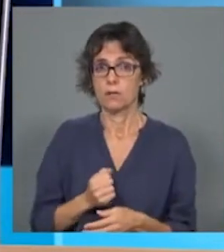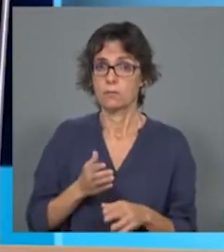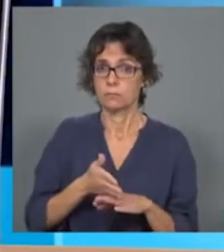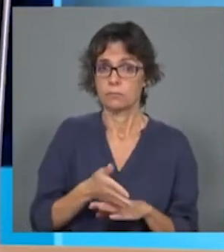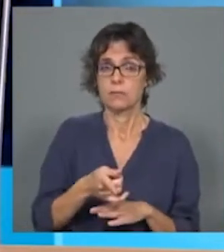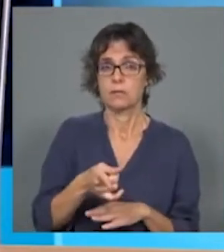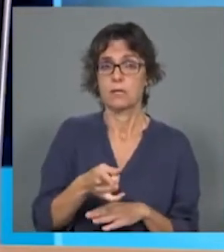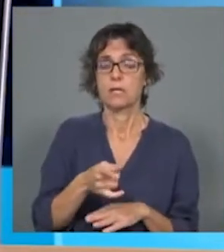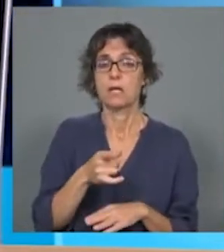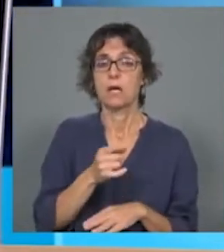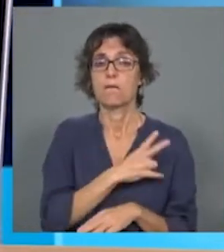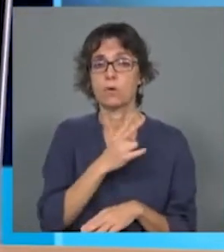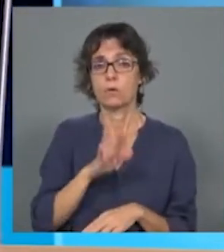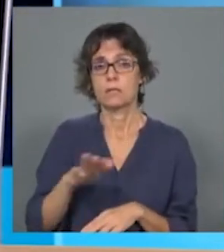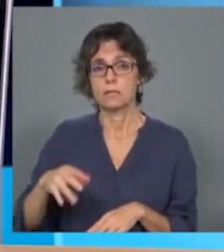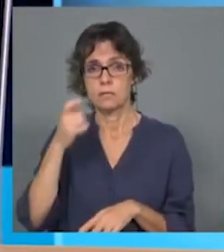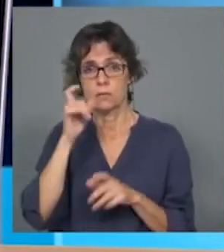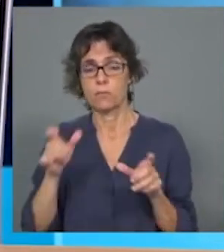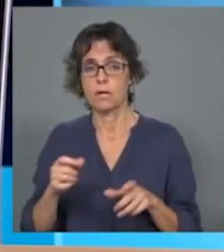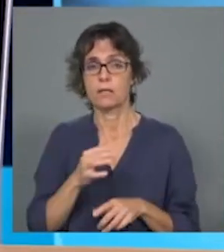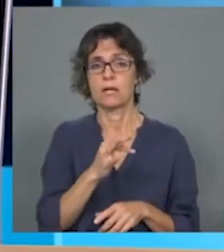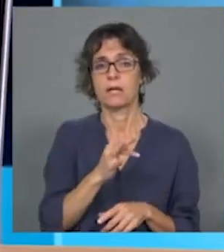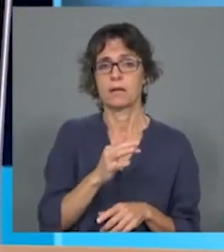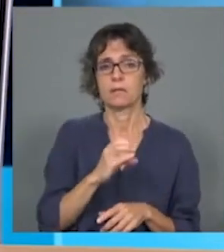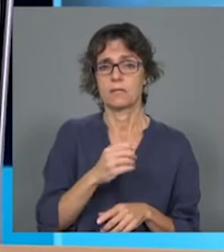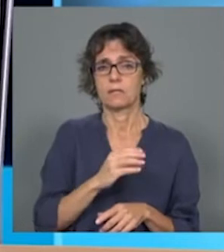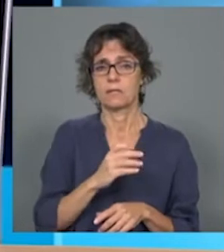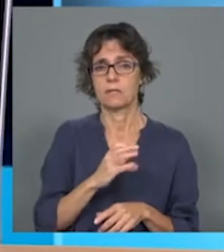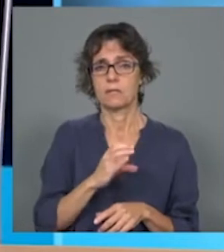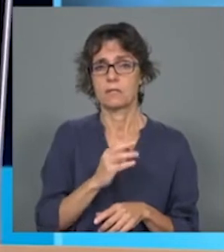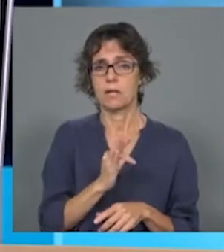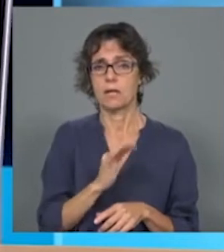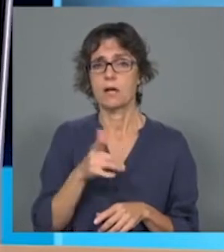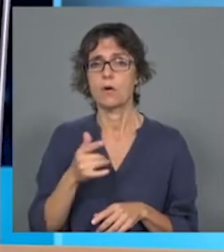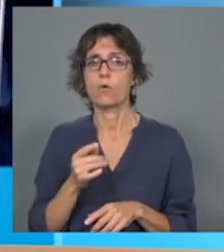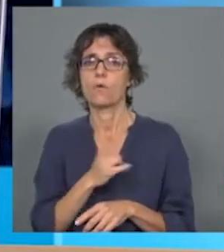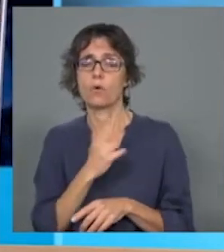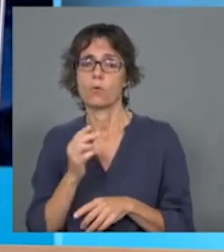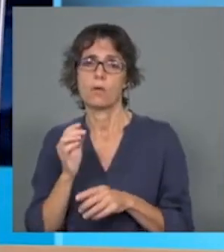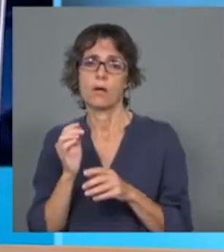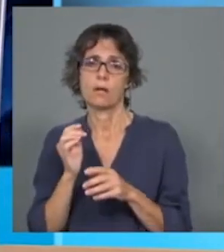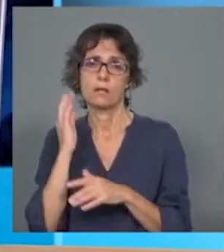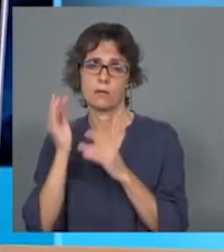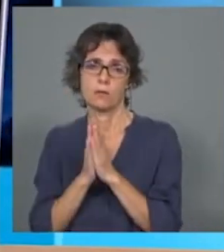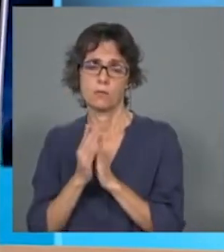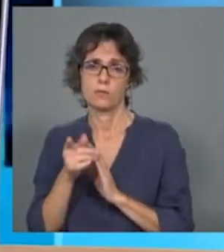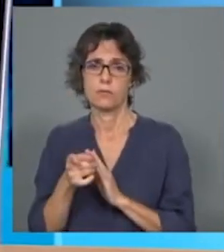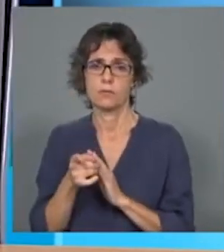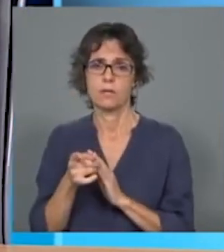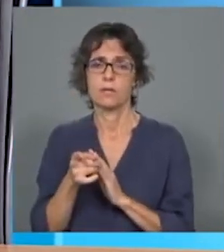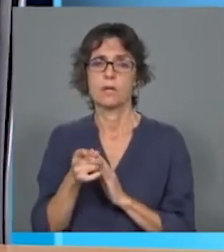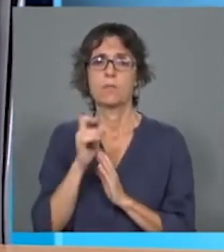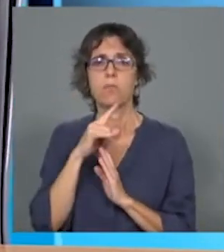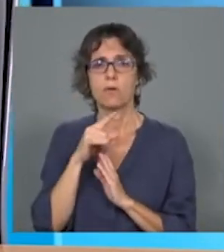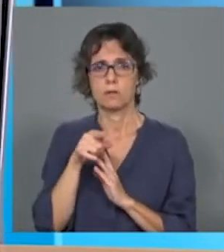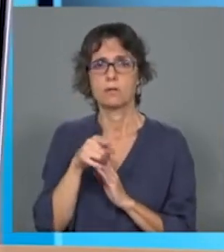Faculdade de Ciências Humanas, portanto a FCH, ou à Faculdade de Teologia, e seguir os links a partir do que esteja indicado a